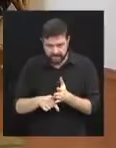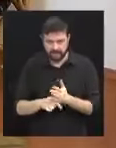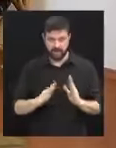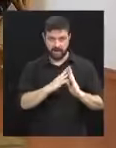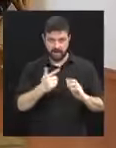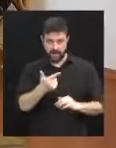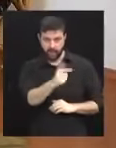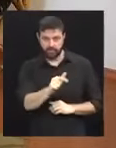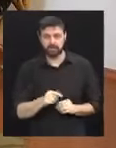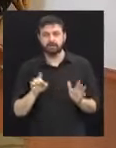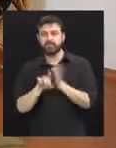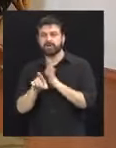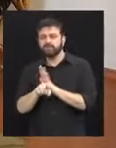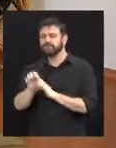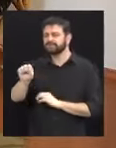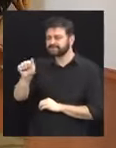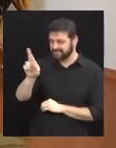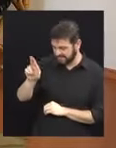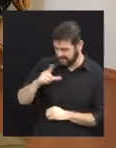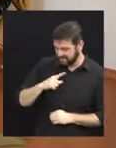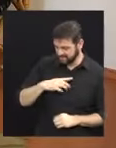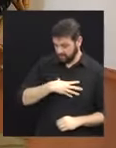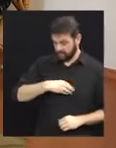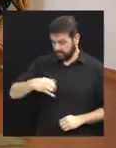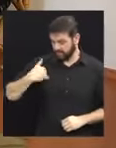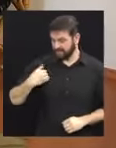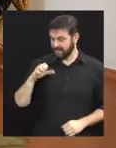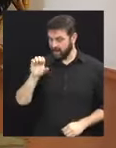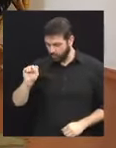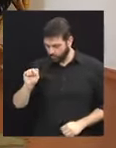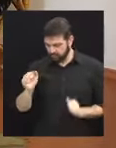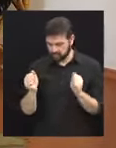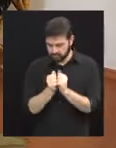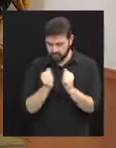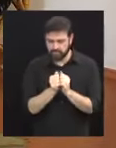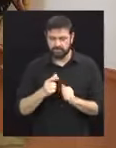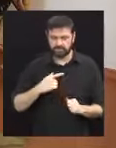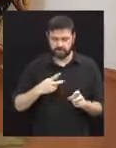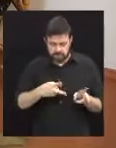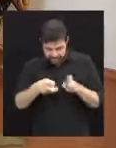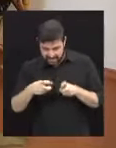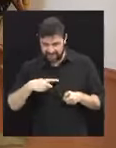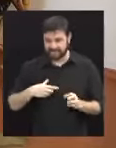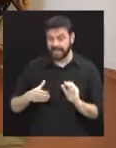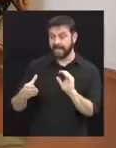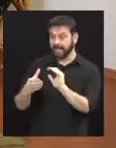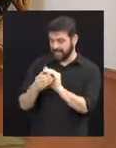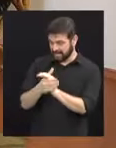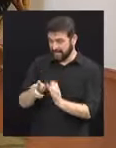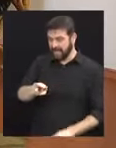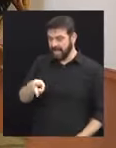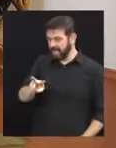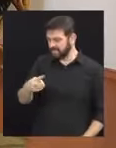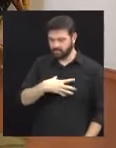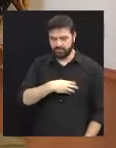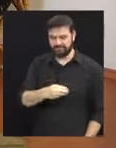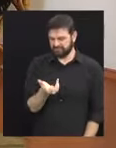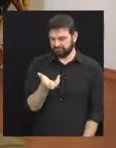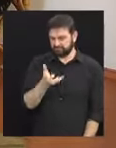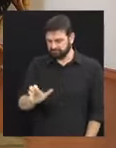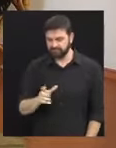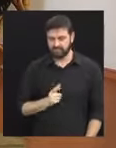menino de 8 anos que vive com vocês. Mas a gente vê muitos casais novos hoje que optam por não ter filhos e por ter